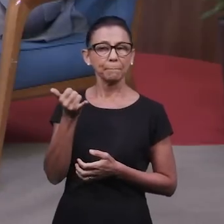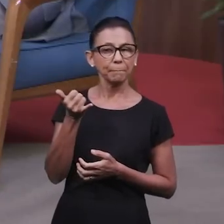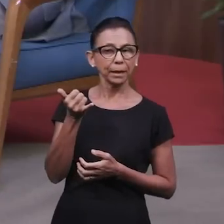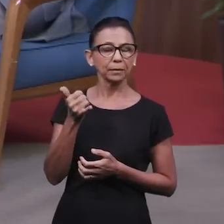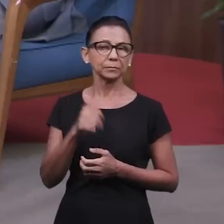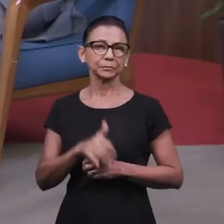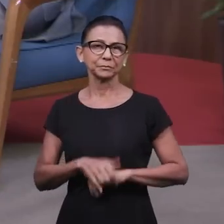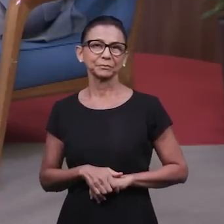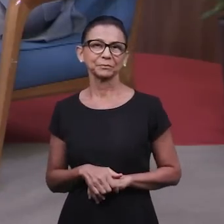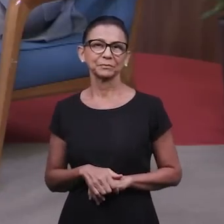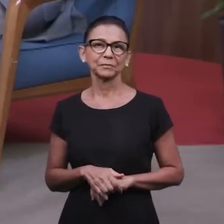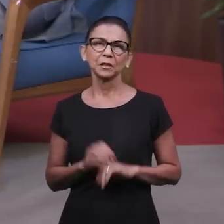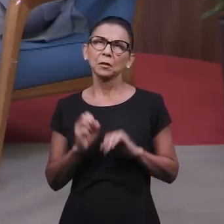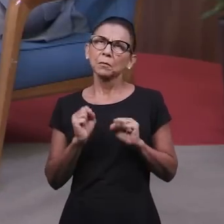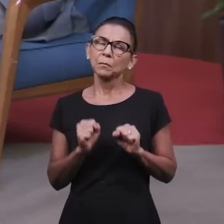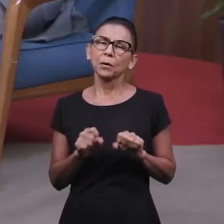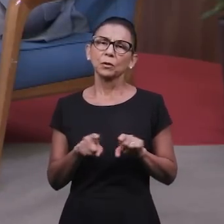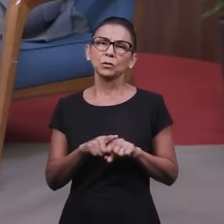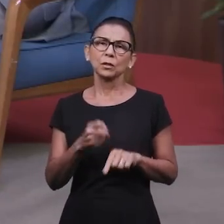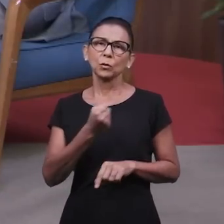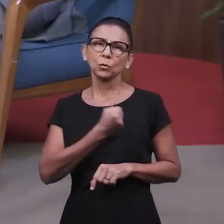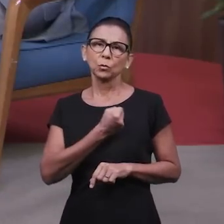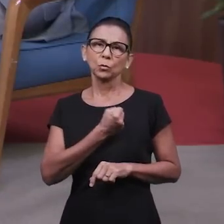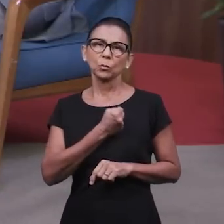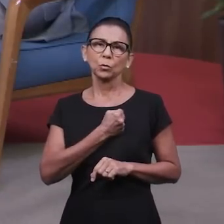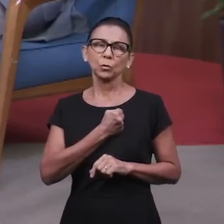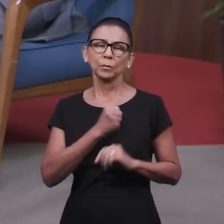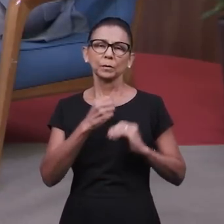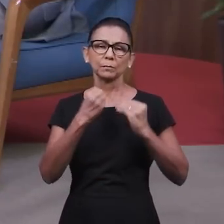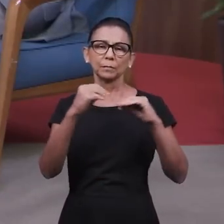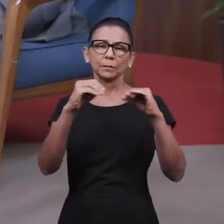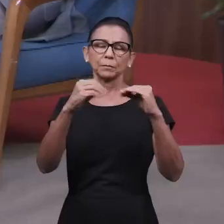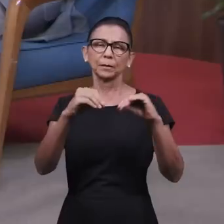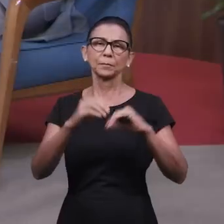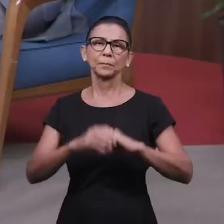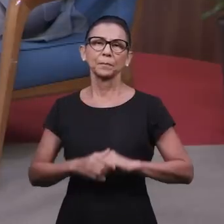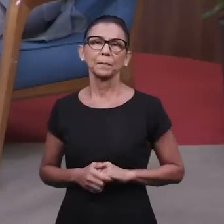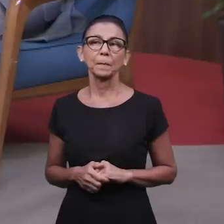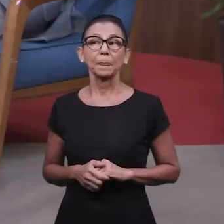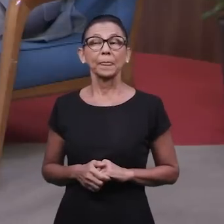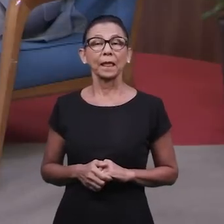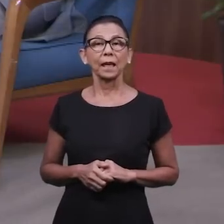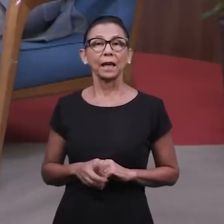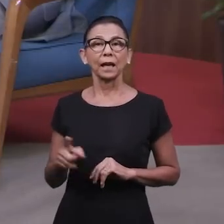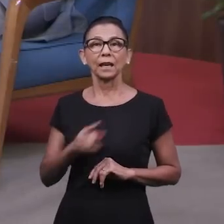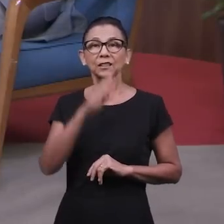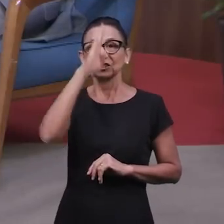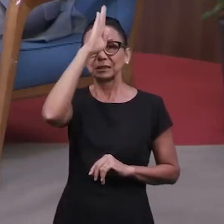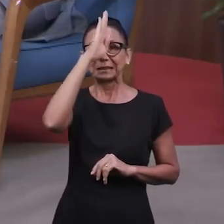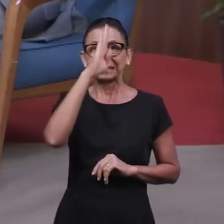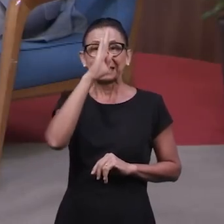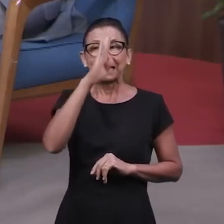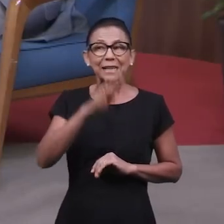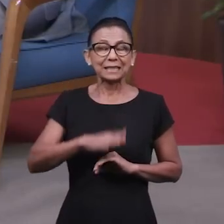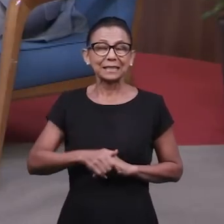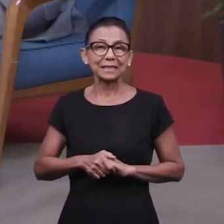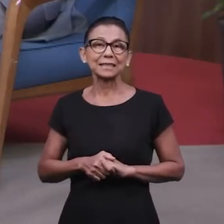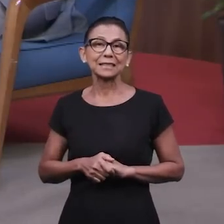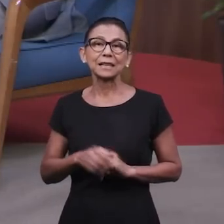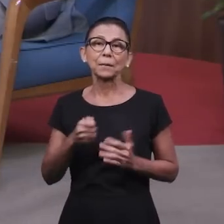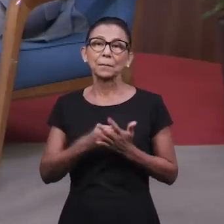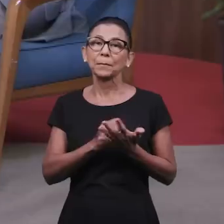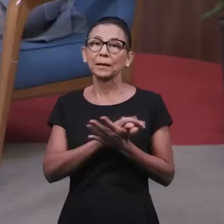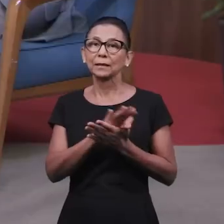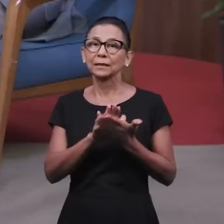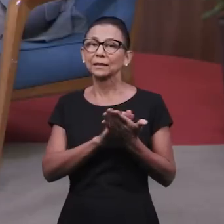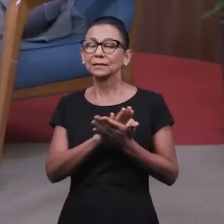pode fazer ou pode enviar o número para outra pessoa que está precisando para fazer. Com um detalhe, essa ligação é gratuita e você pode fazer